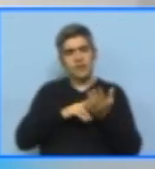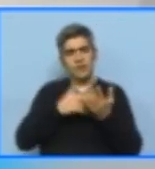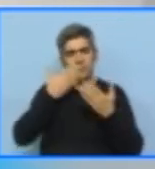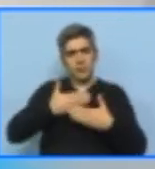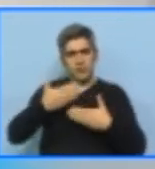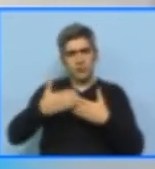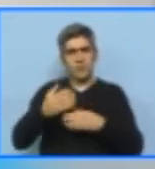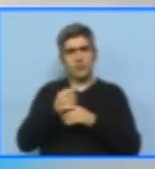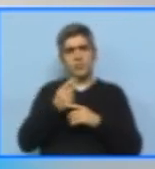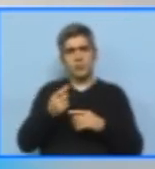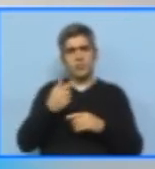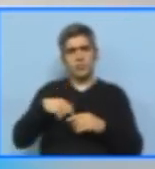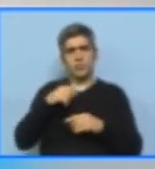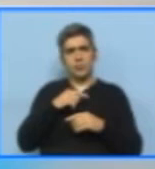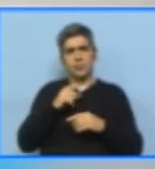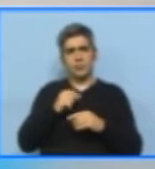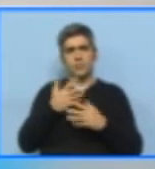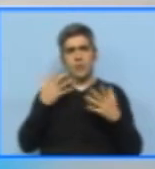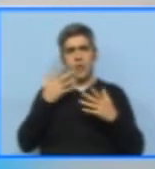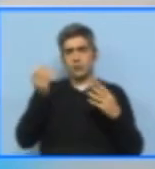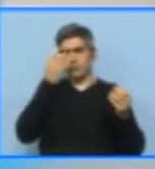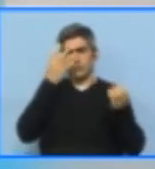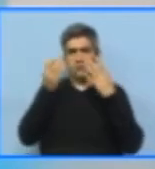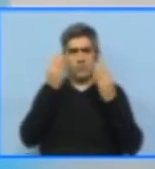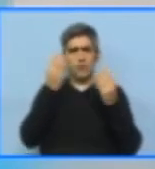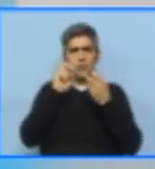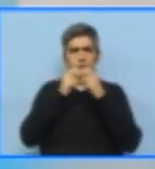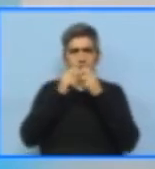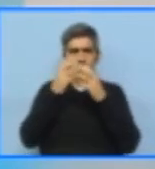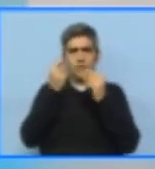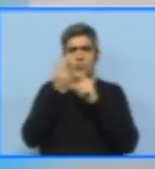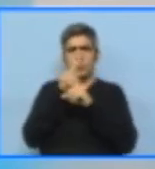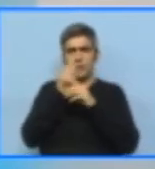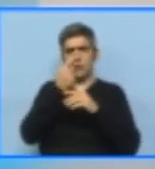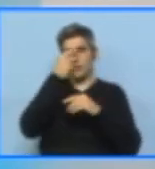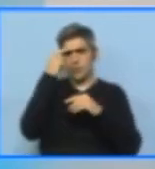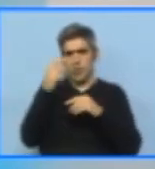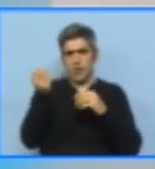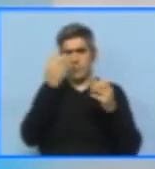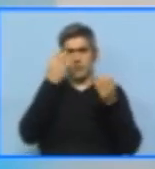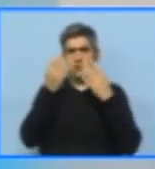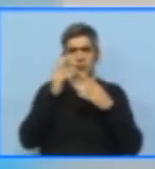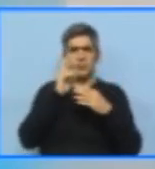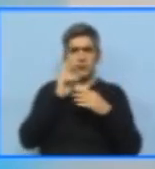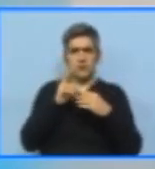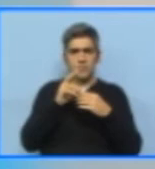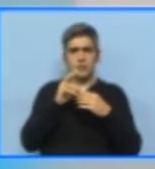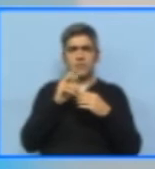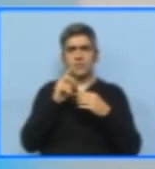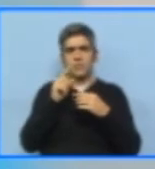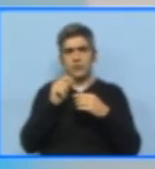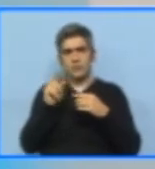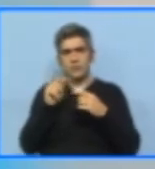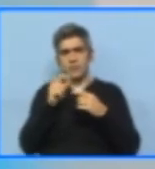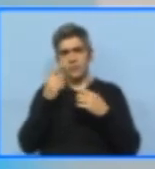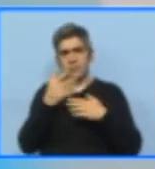do dia-a-dia. Porque nós somos metralhados diariamente por tantos problemas, por tantas dificuldades, e se formos ao economês do dia-a-dia,